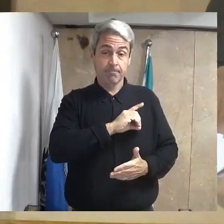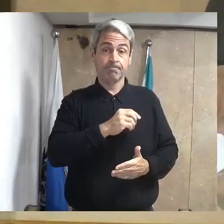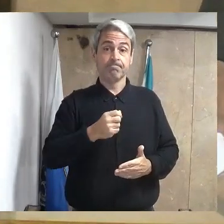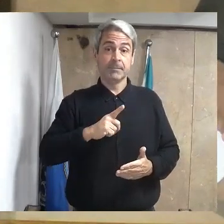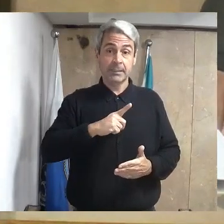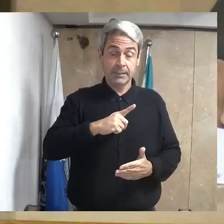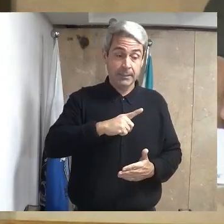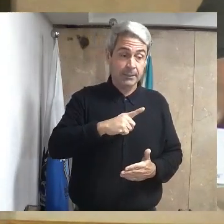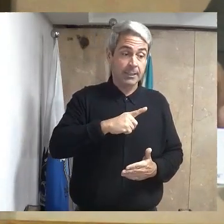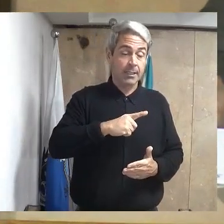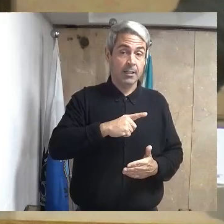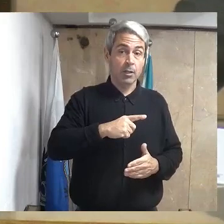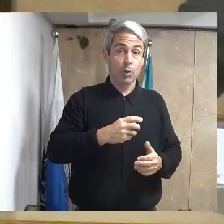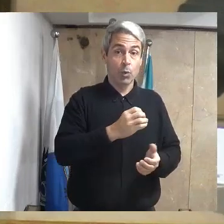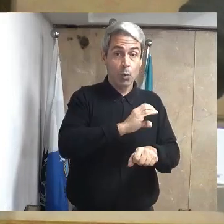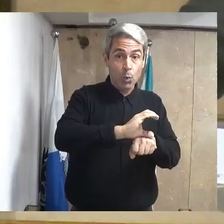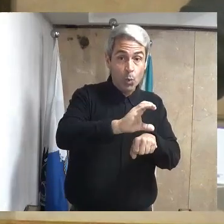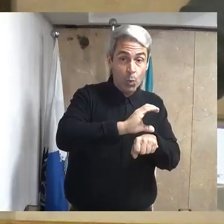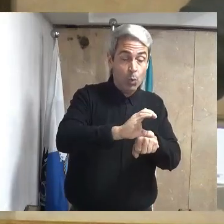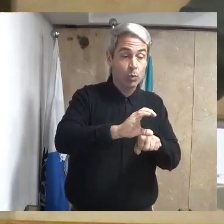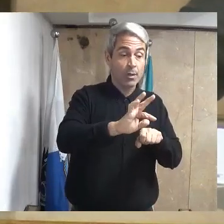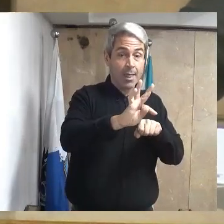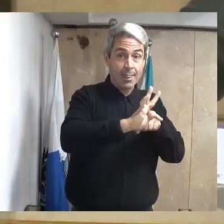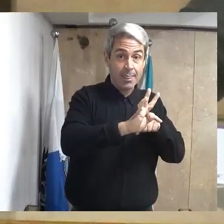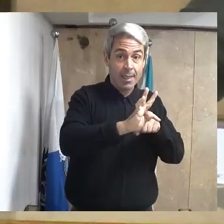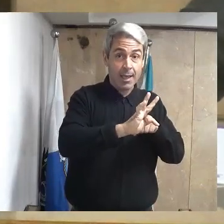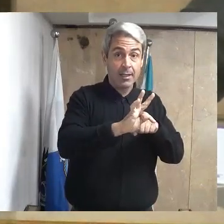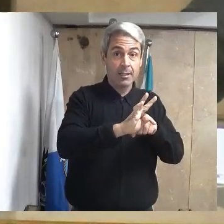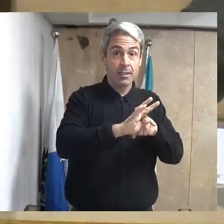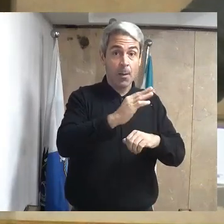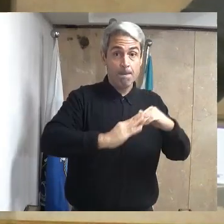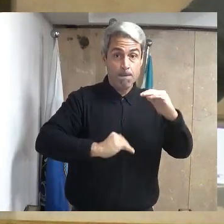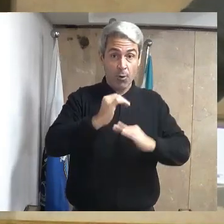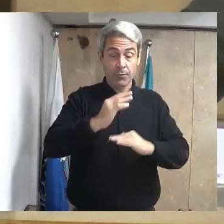disponibilizar cursos técnicos e profissionalizantes na região.